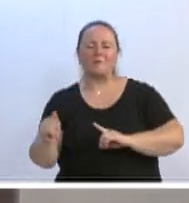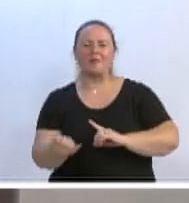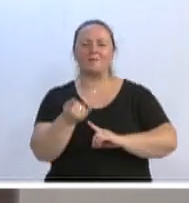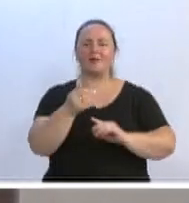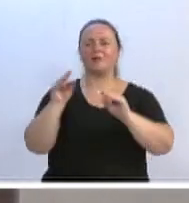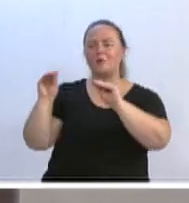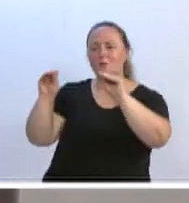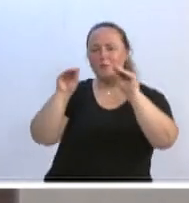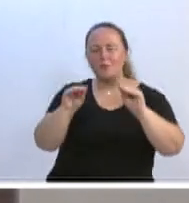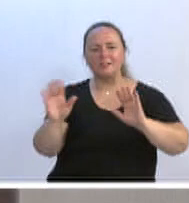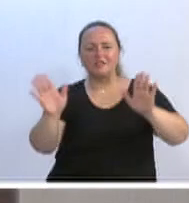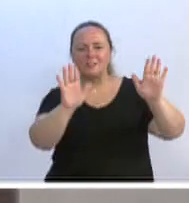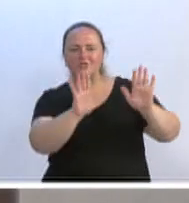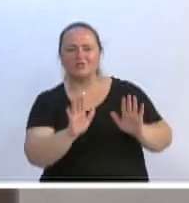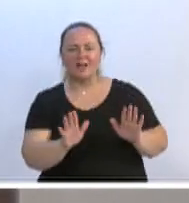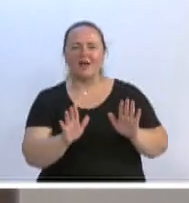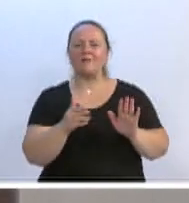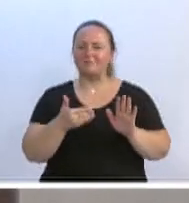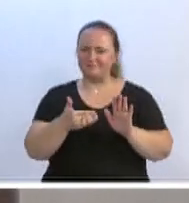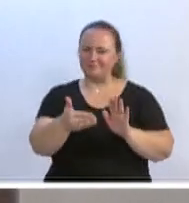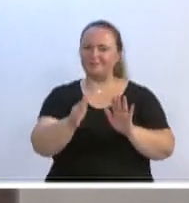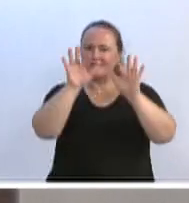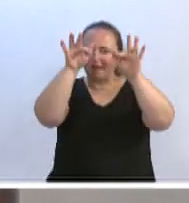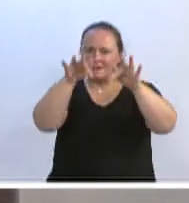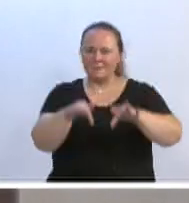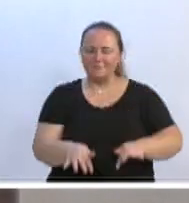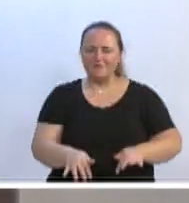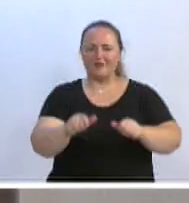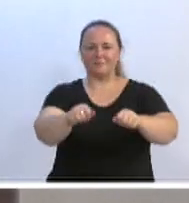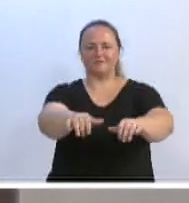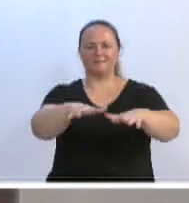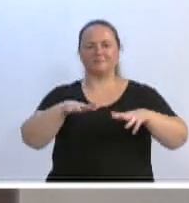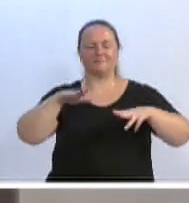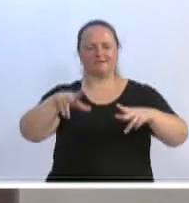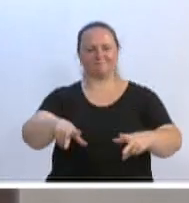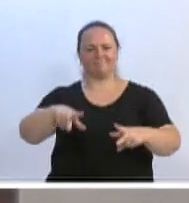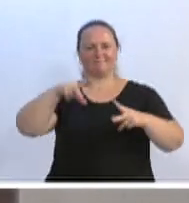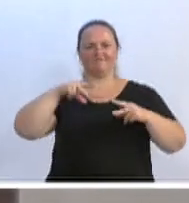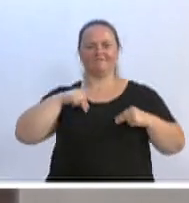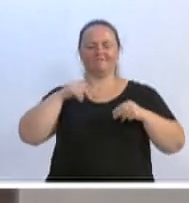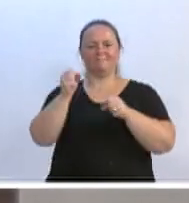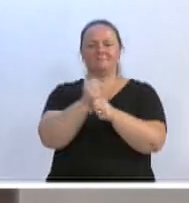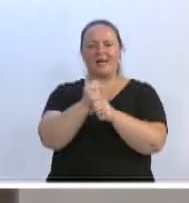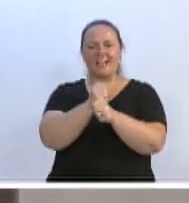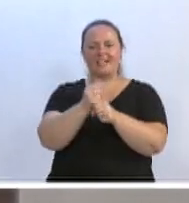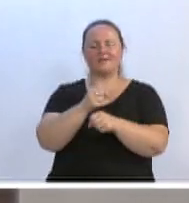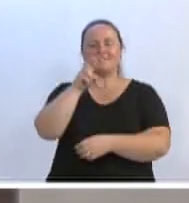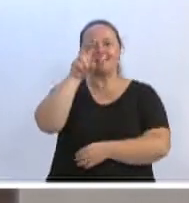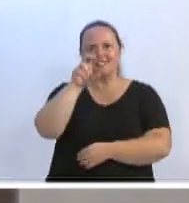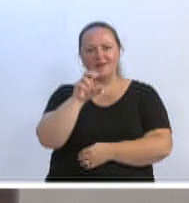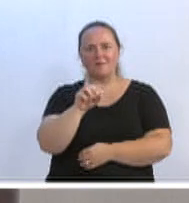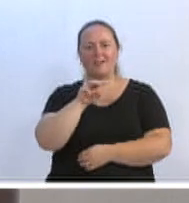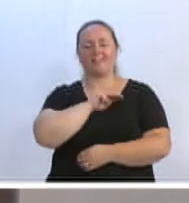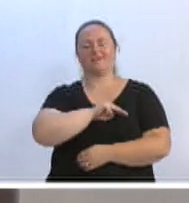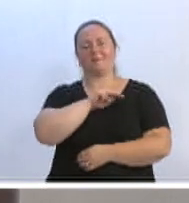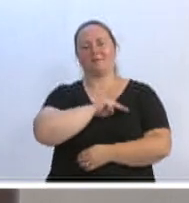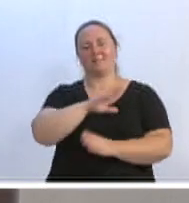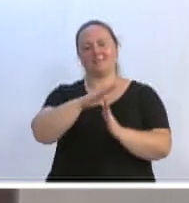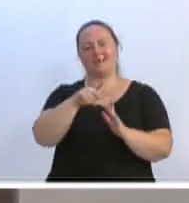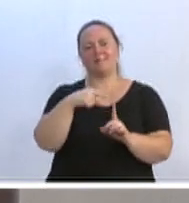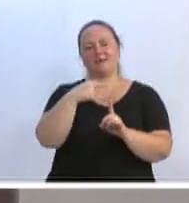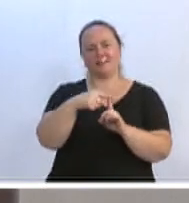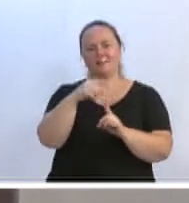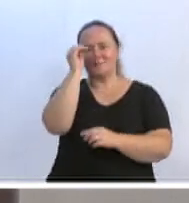assim encerrada a sessão solene comemorativa aos 50 anos de ministério da Igreja Cristã Maranata no